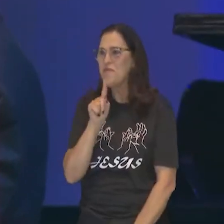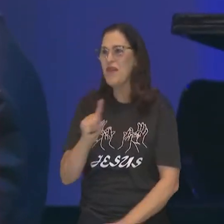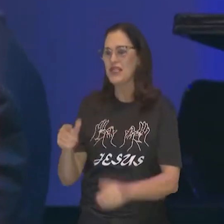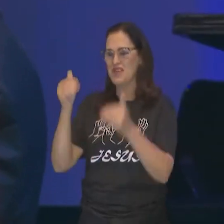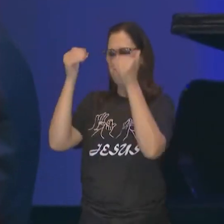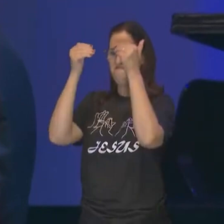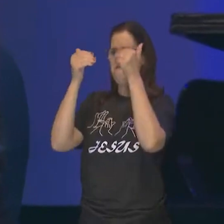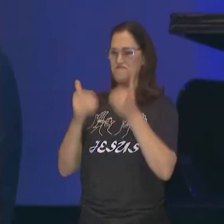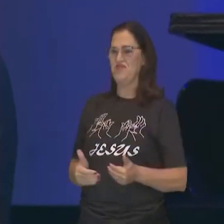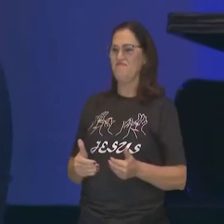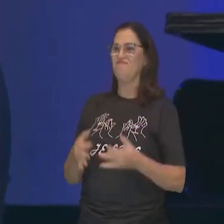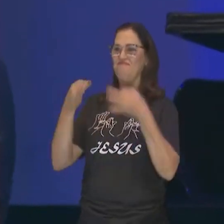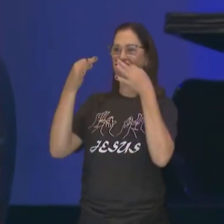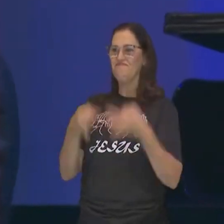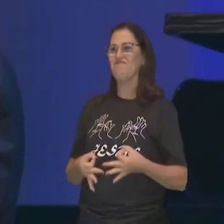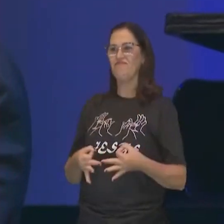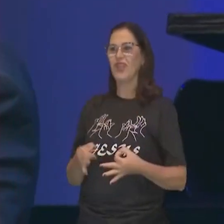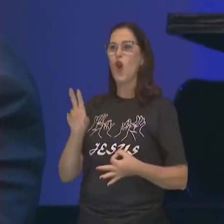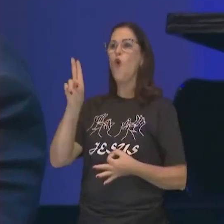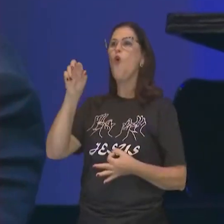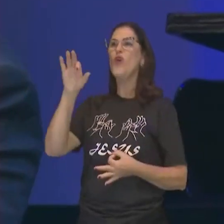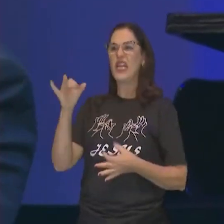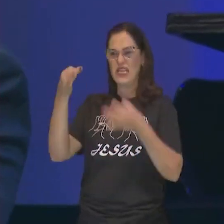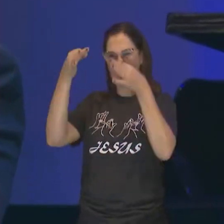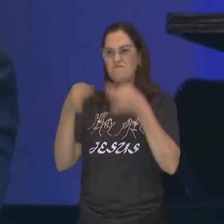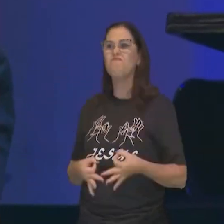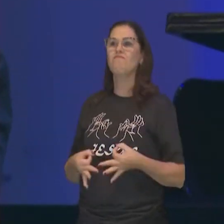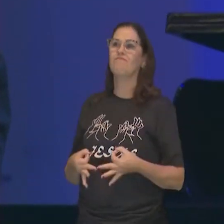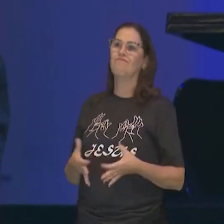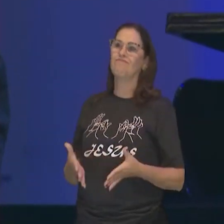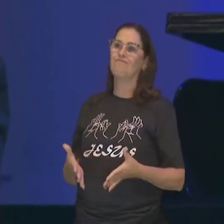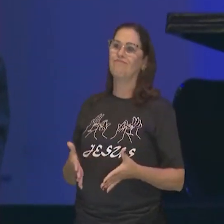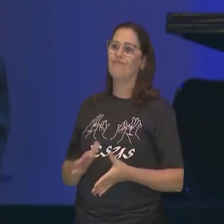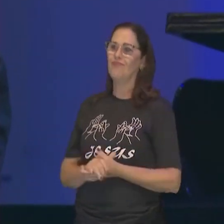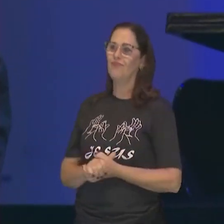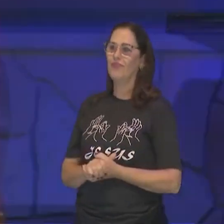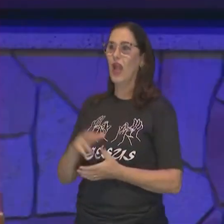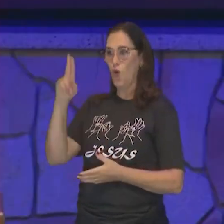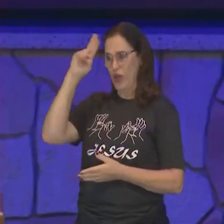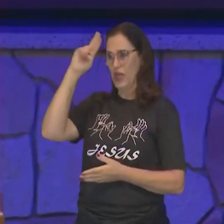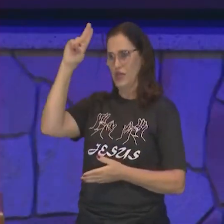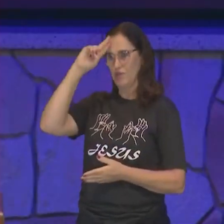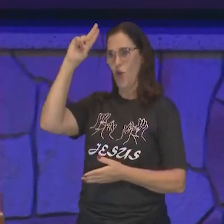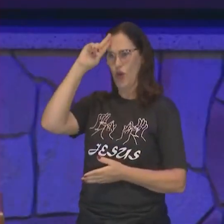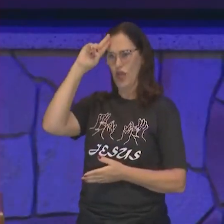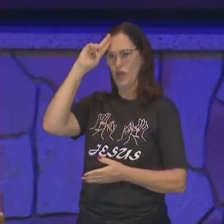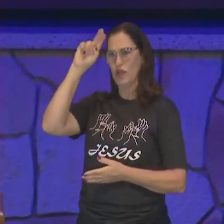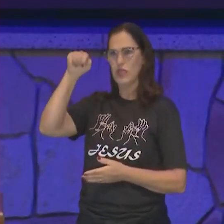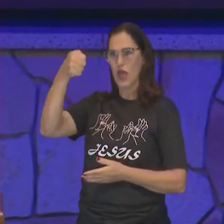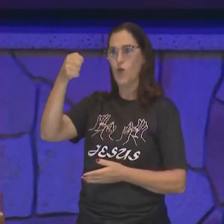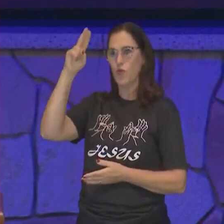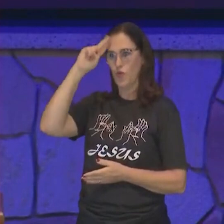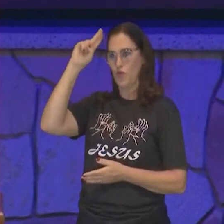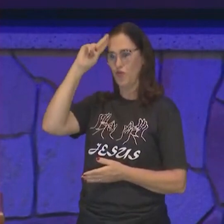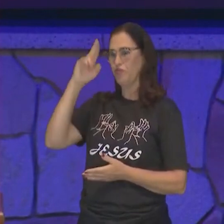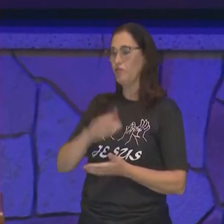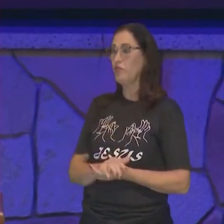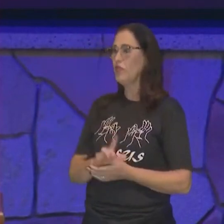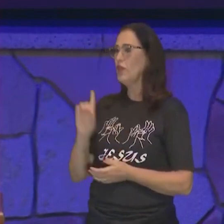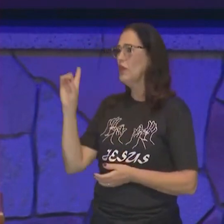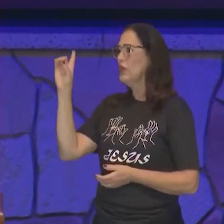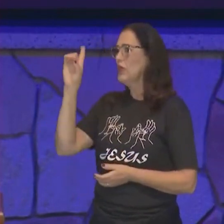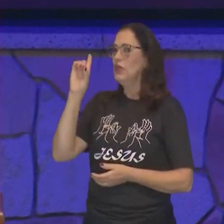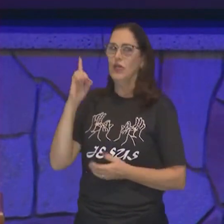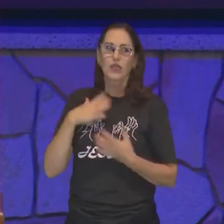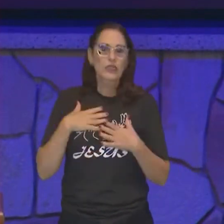a sua integridade, não foi para casa. Diante disso, Davi demonstra toda a